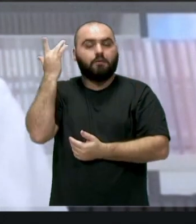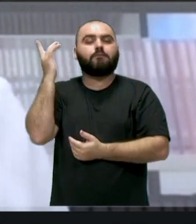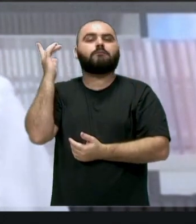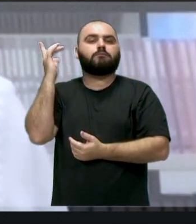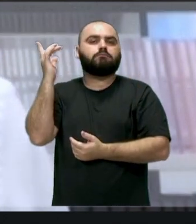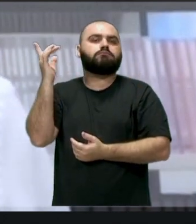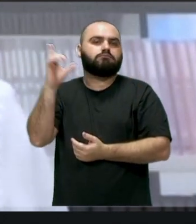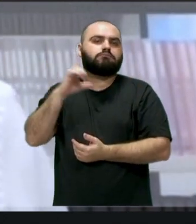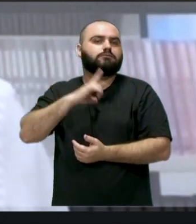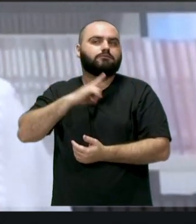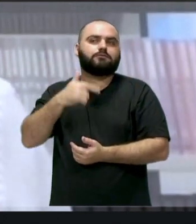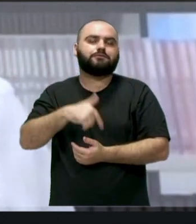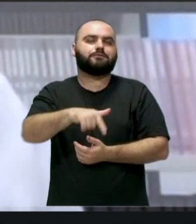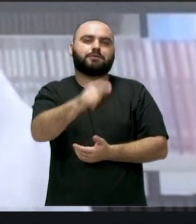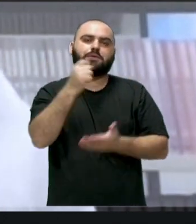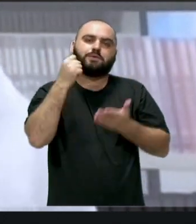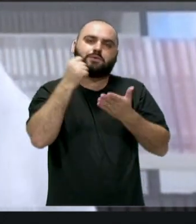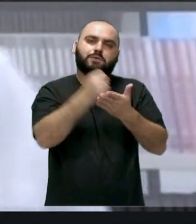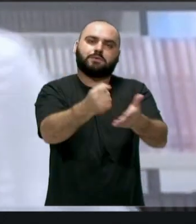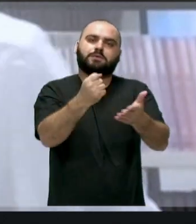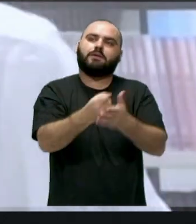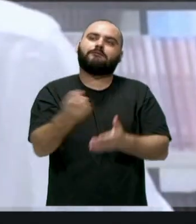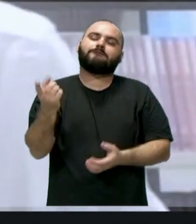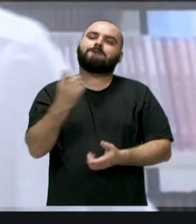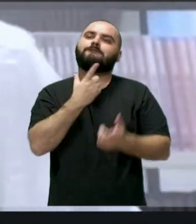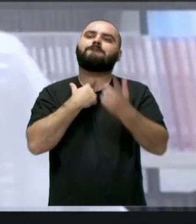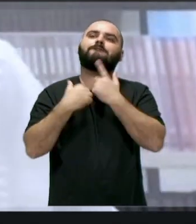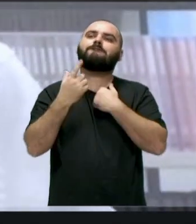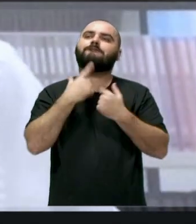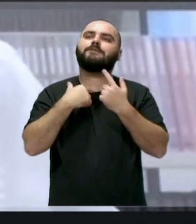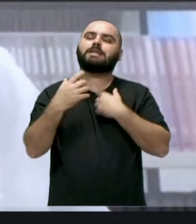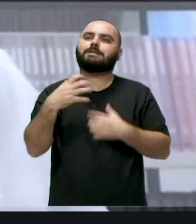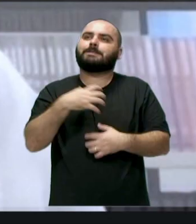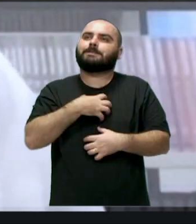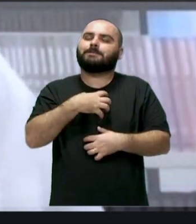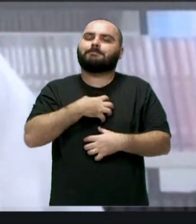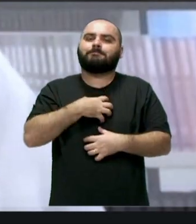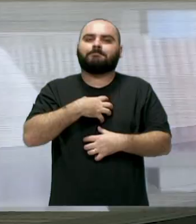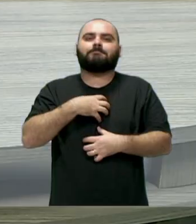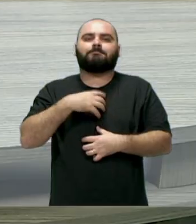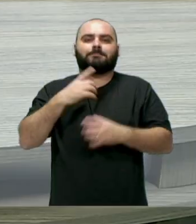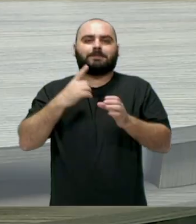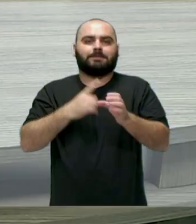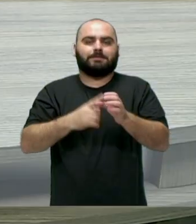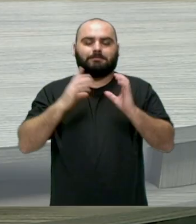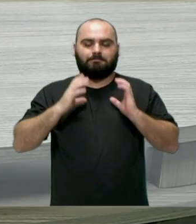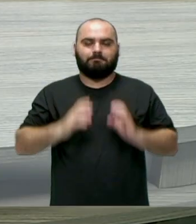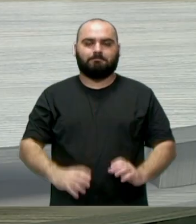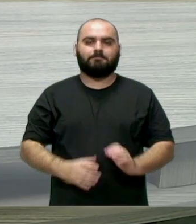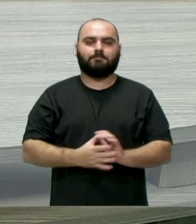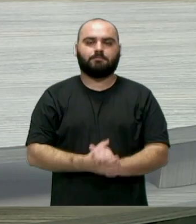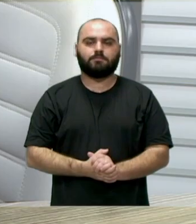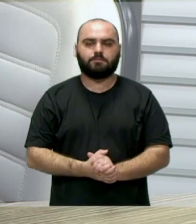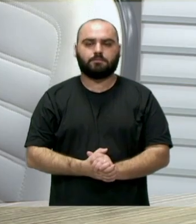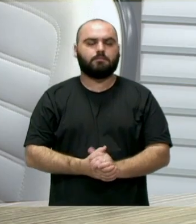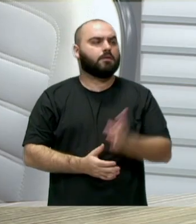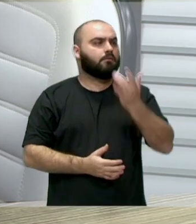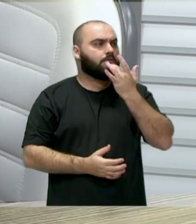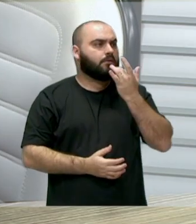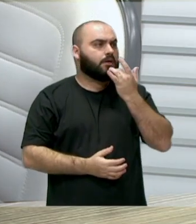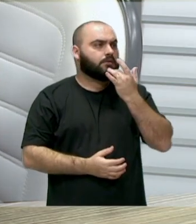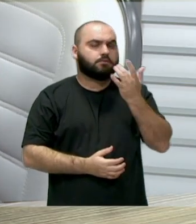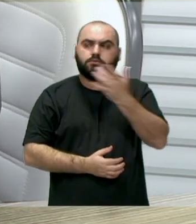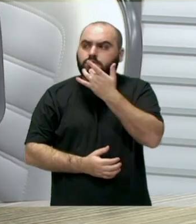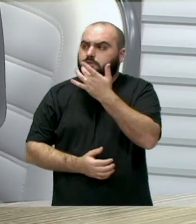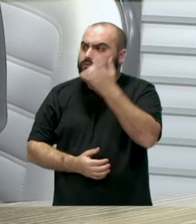ainda hão de resgatar esse sentimento cidadão. E é muito fácil, o dia passa tão rápido